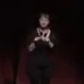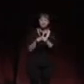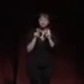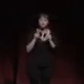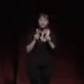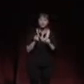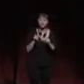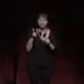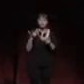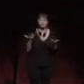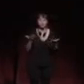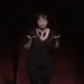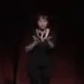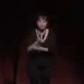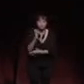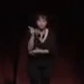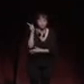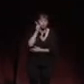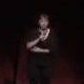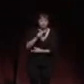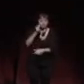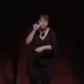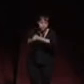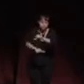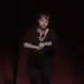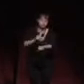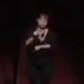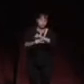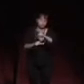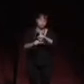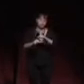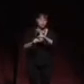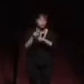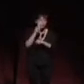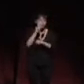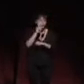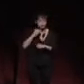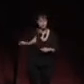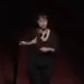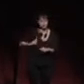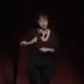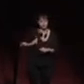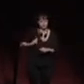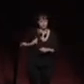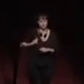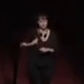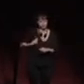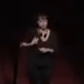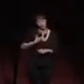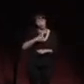para enfrentar, até para transformar o nosso dia a dia numa outra coisa.